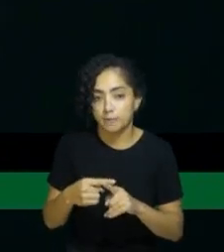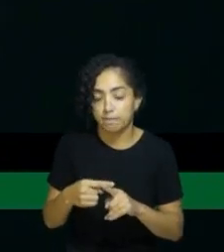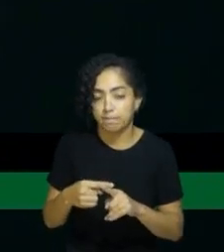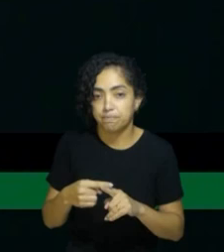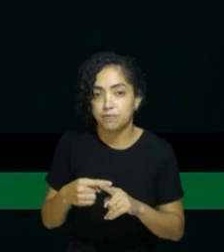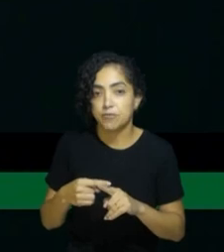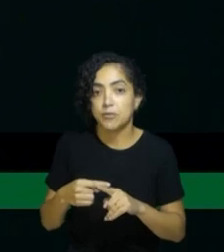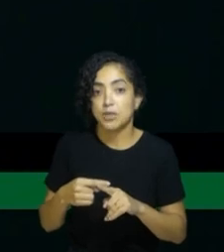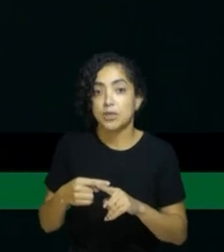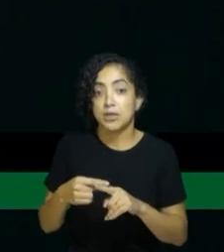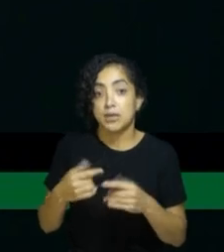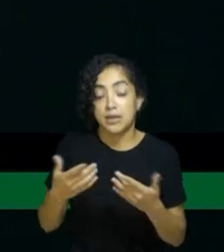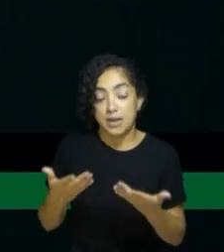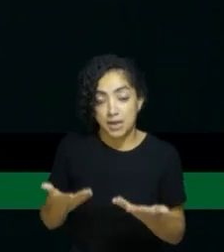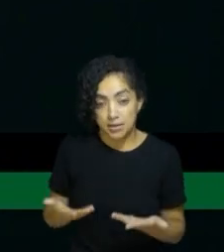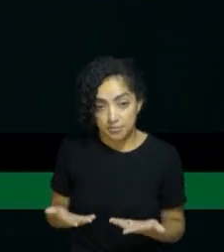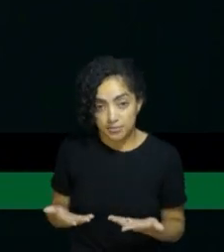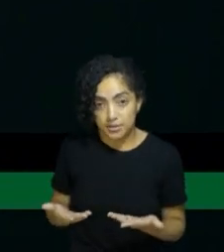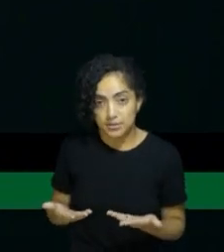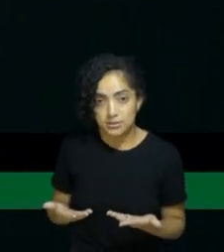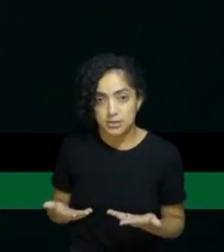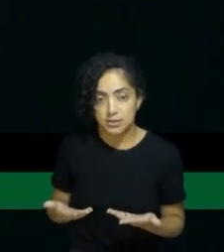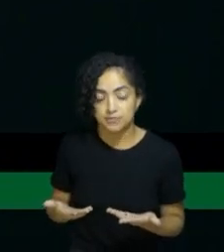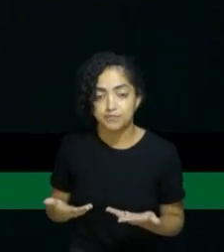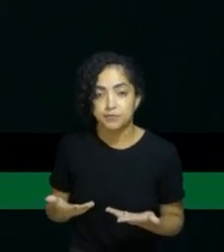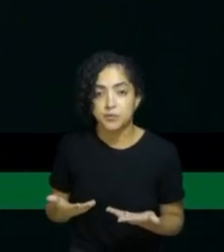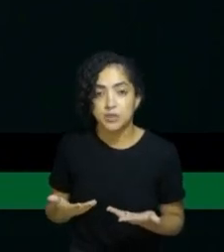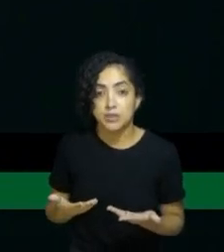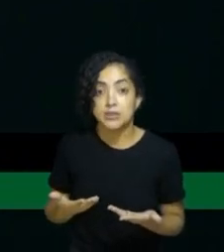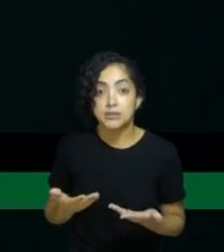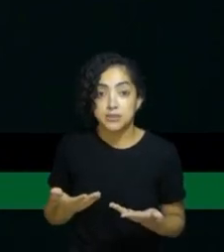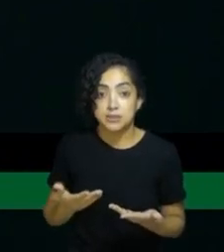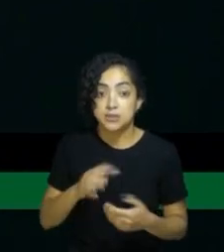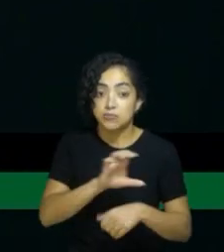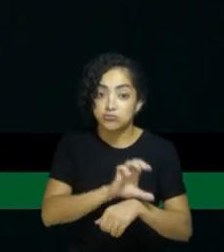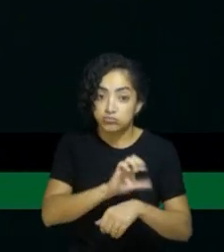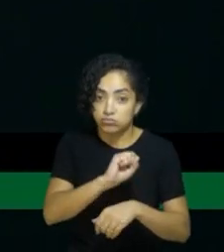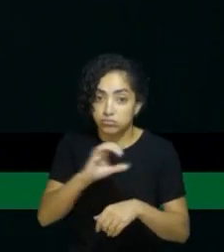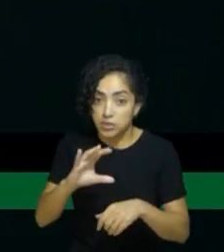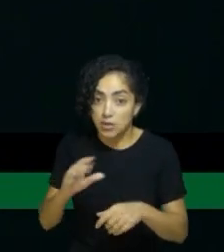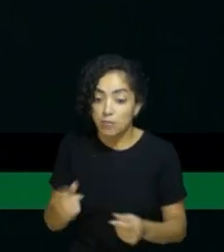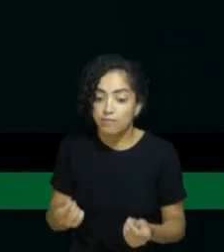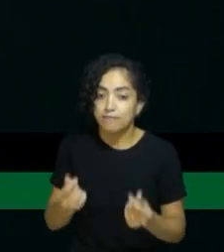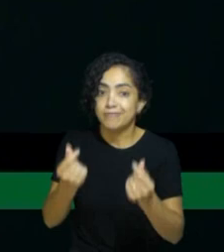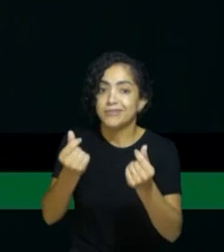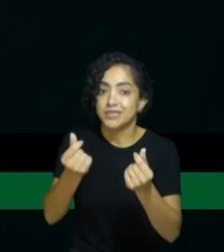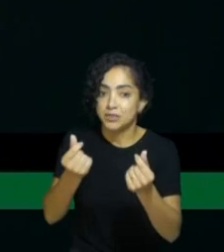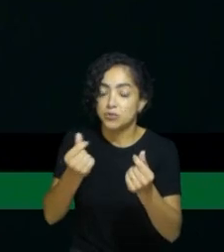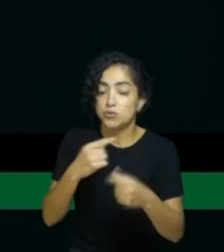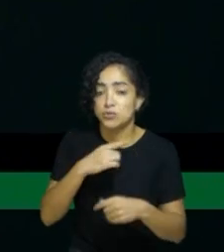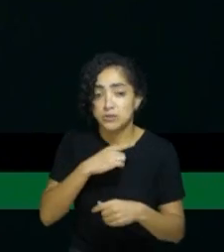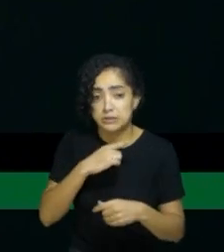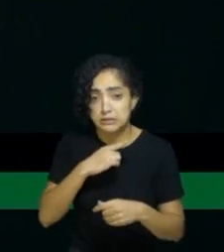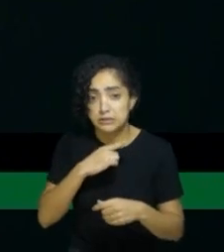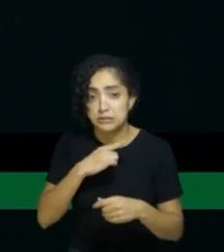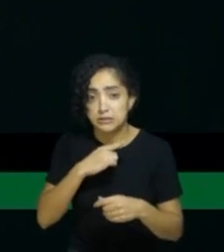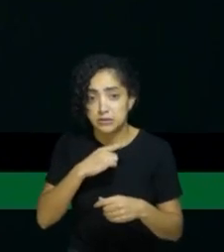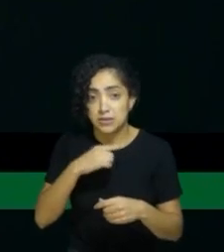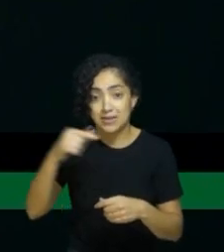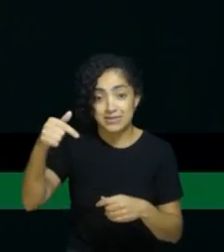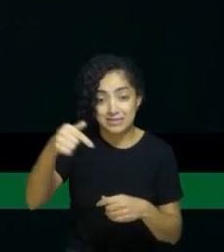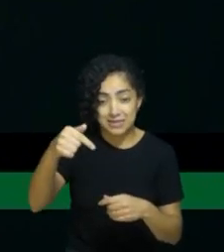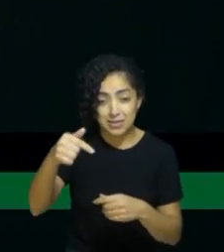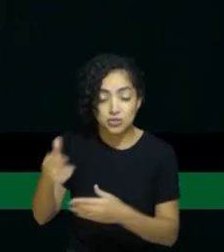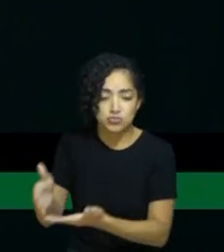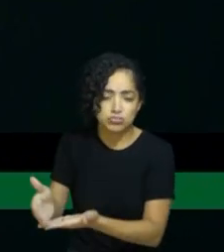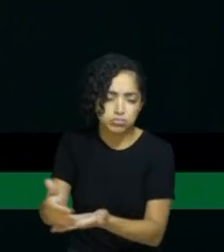realmente apesar de ser um dos Estados mais ricos do nosso país com a sétima maior